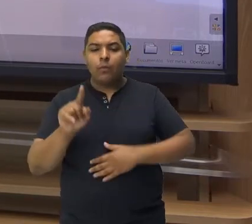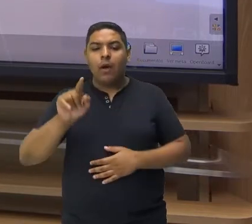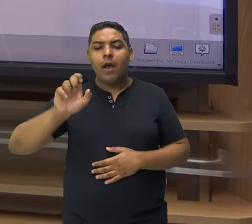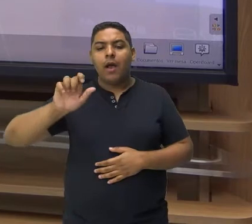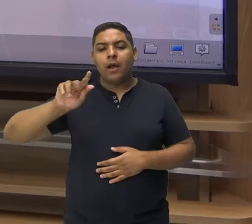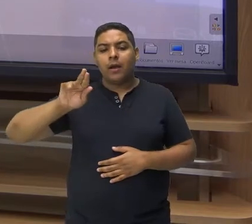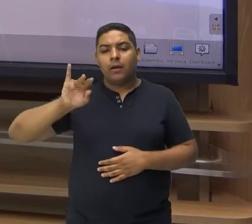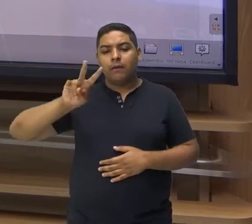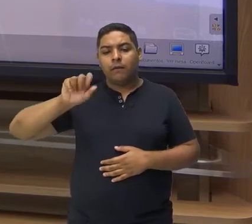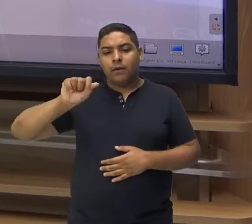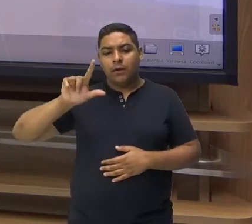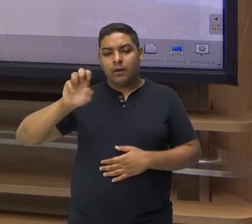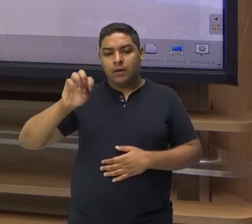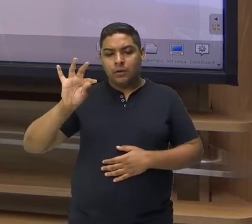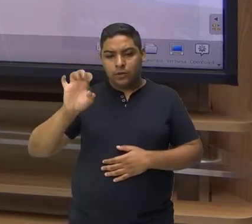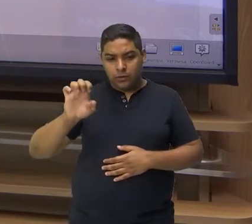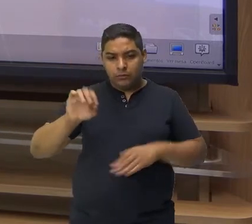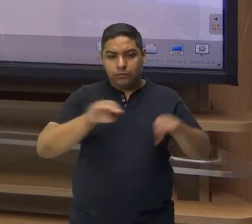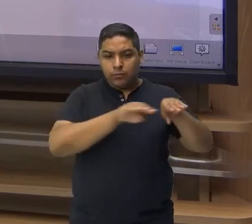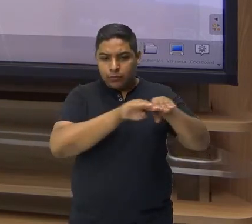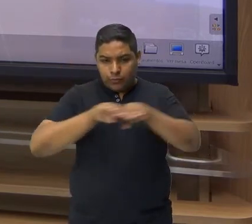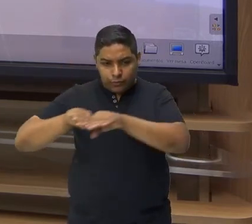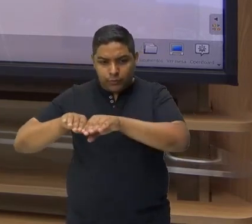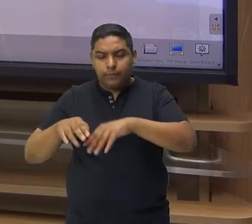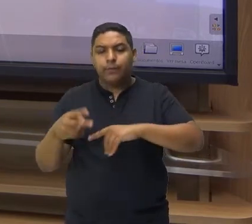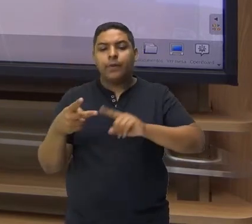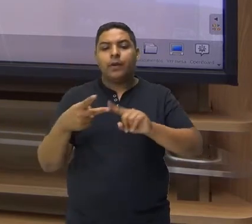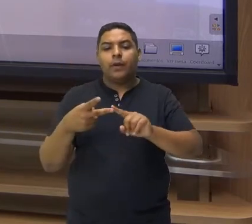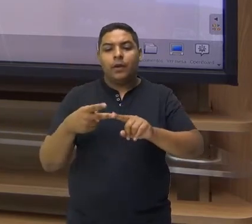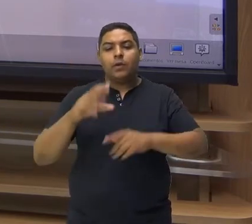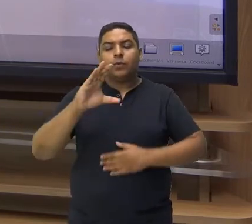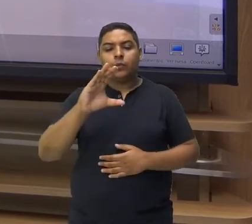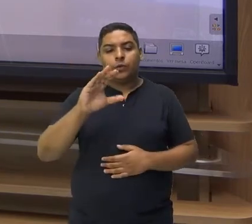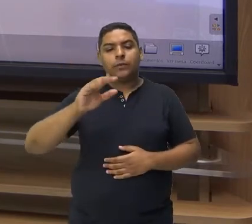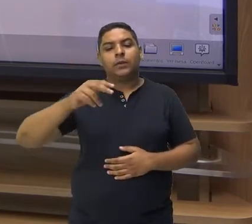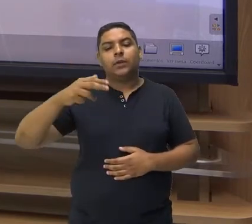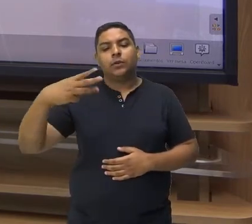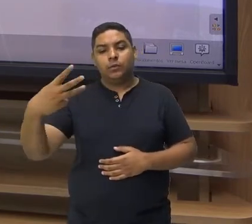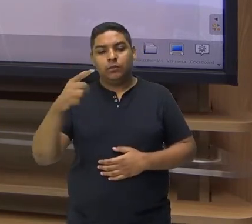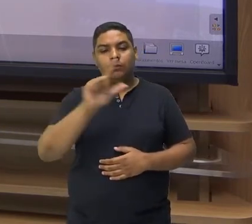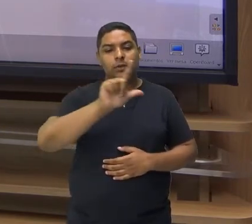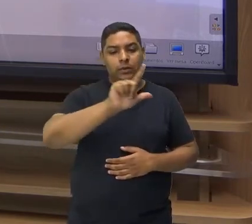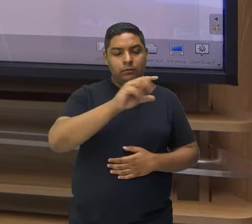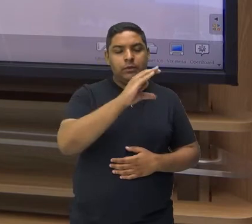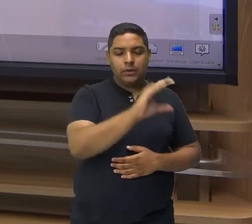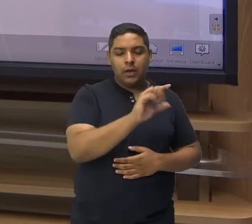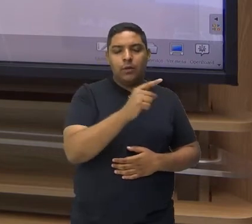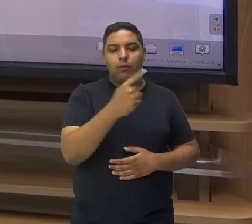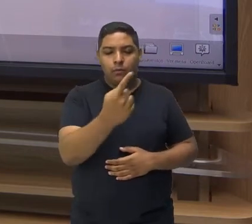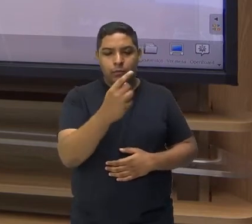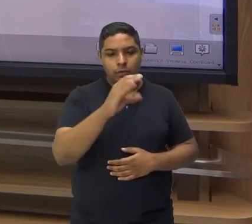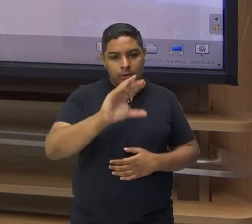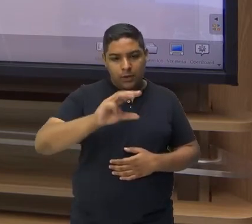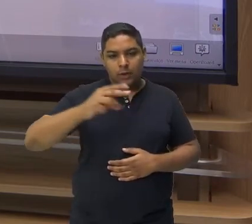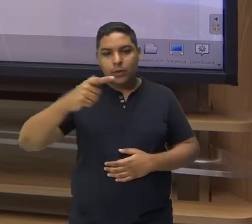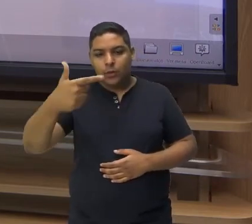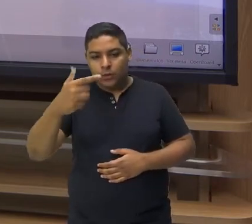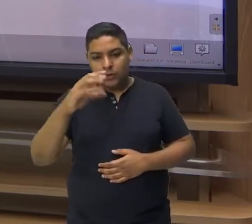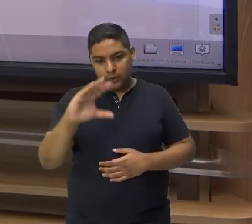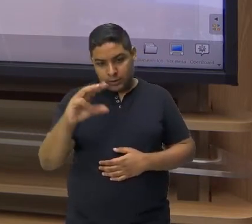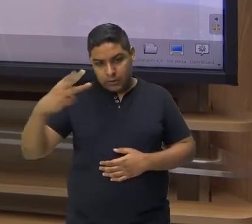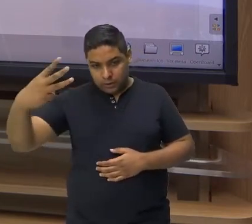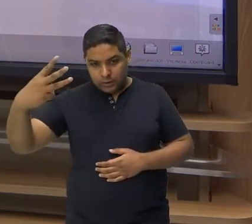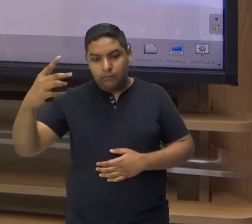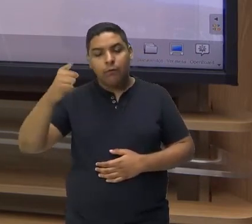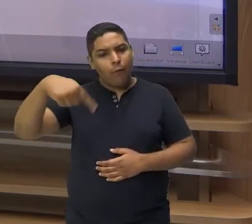equivalente é igual a 1 sobre C1 mais 1 sobre C2 mais 1 sobre C3. Olha, para calcular isso daí, você precisa